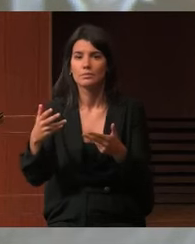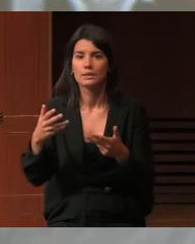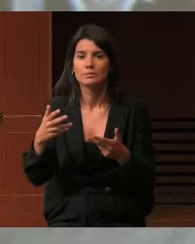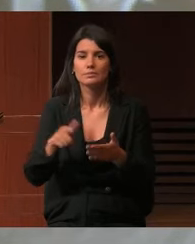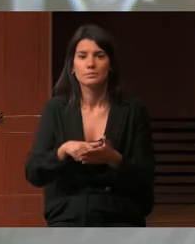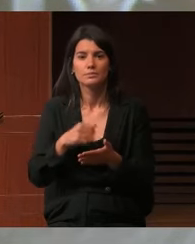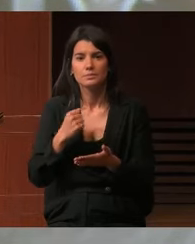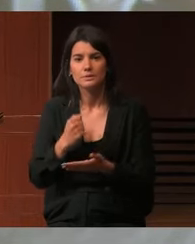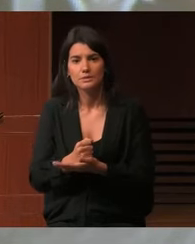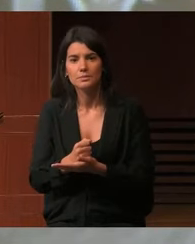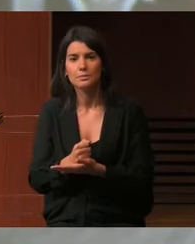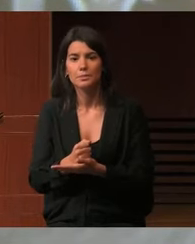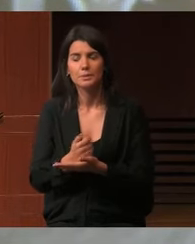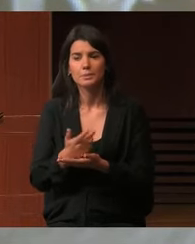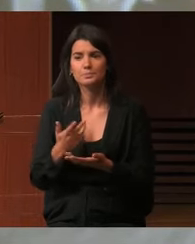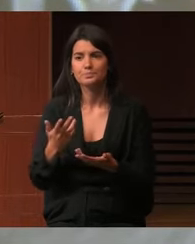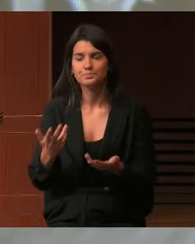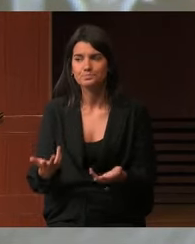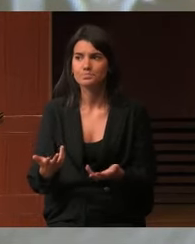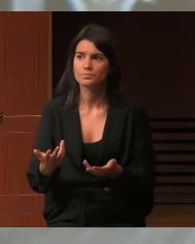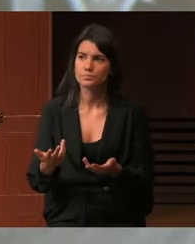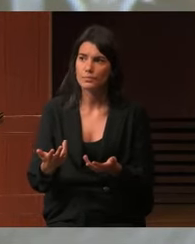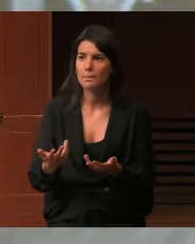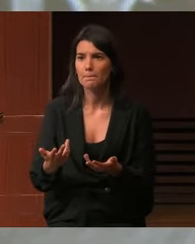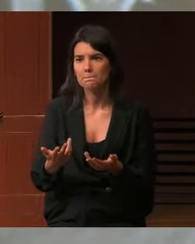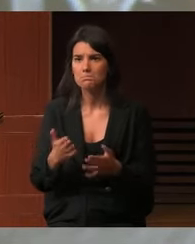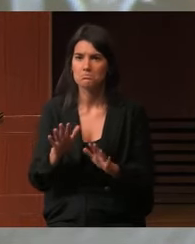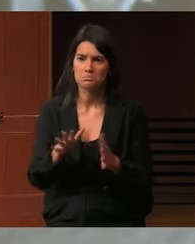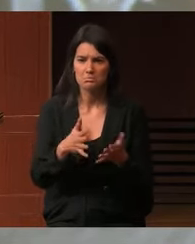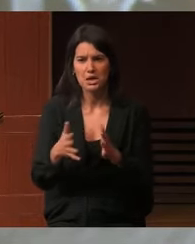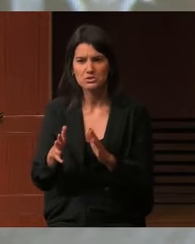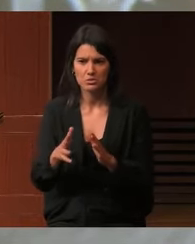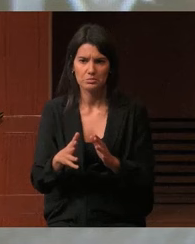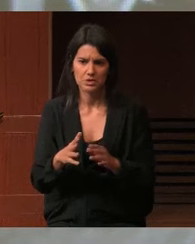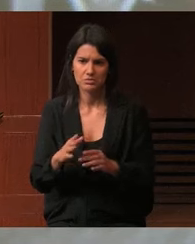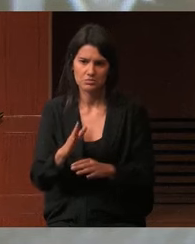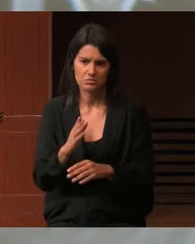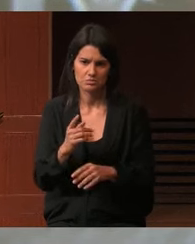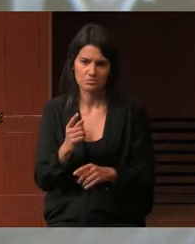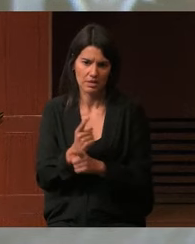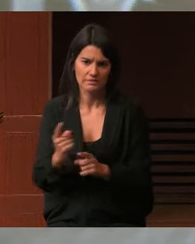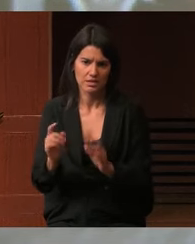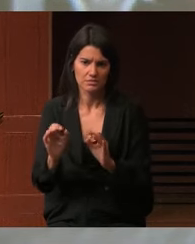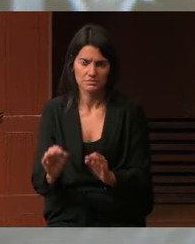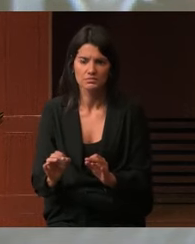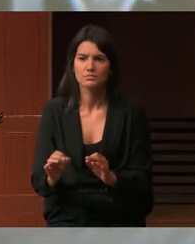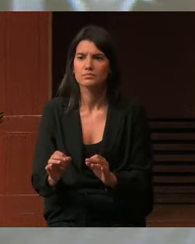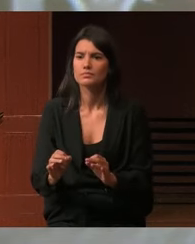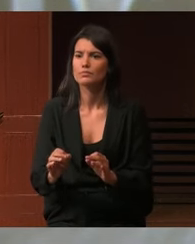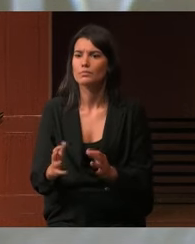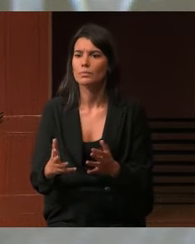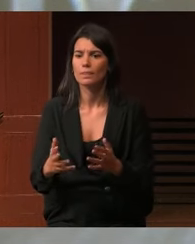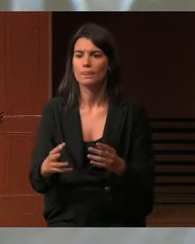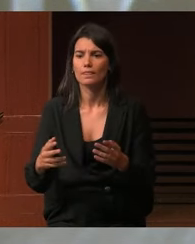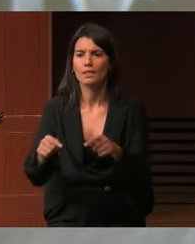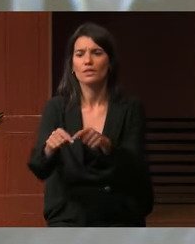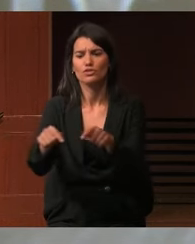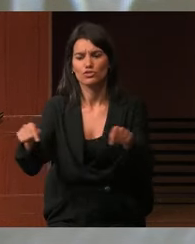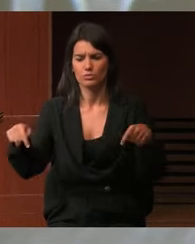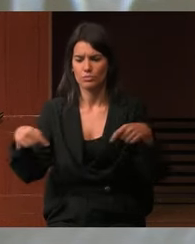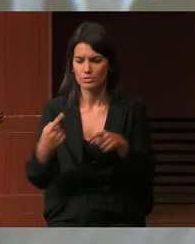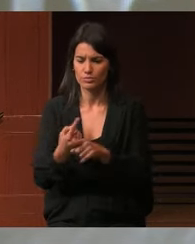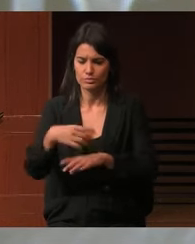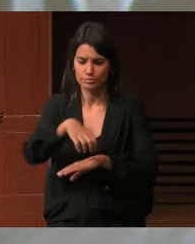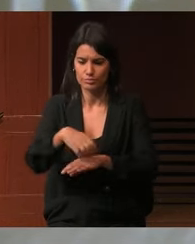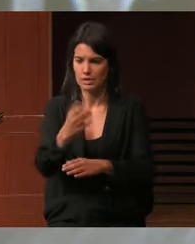relação mais ou menos bem estabelecida entre os espaços que tinha à sua